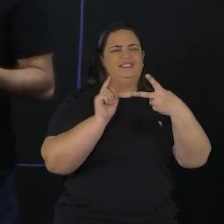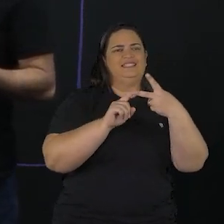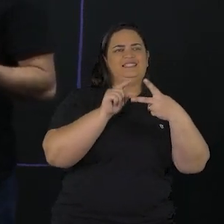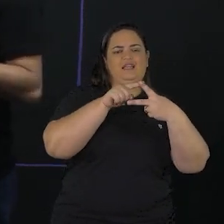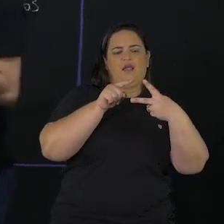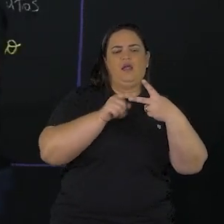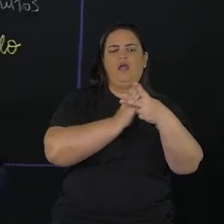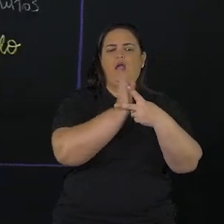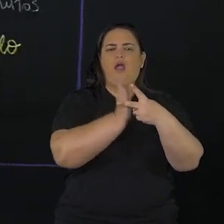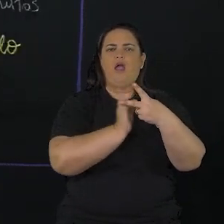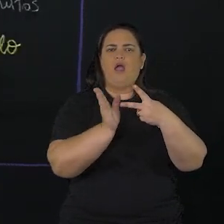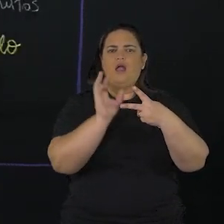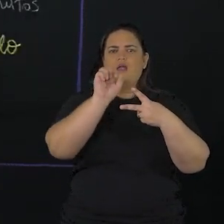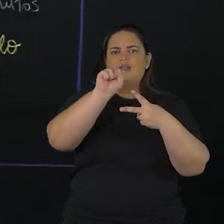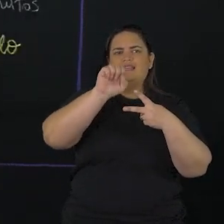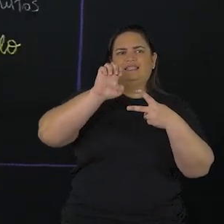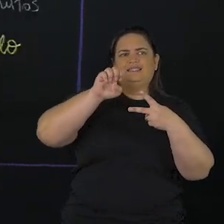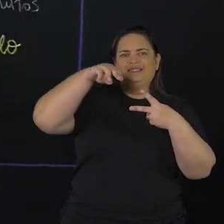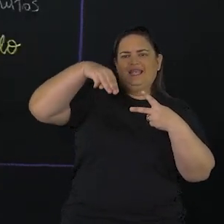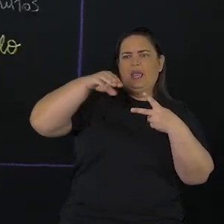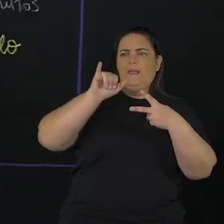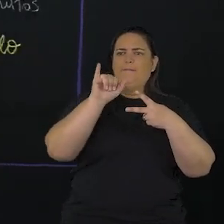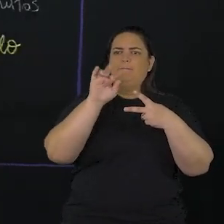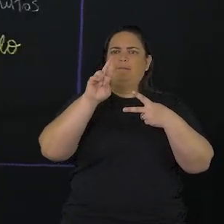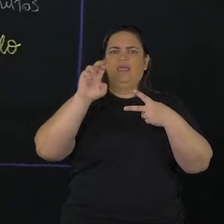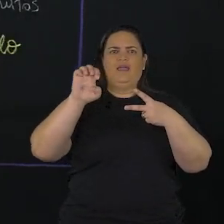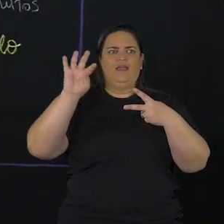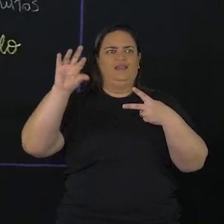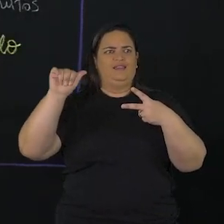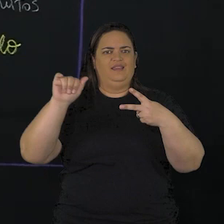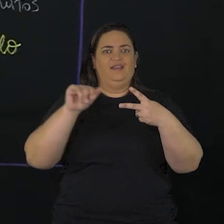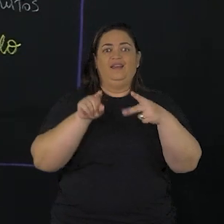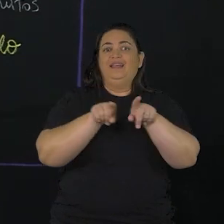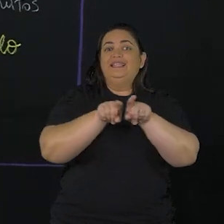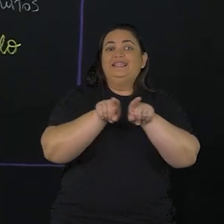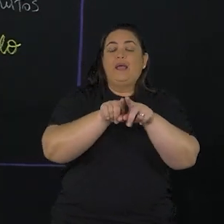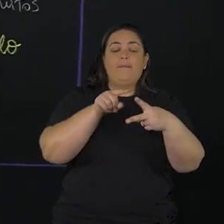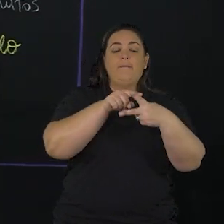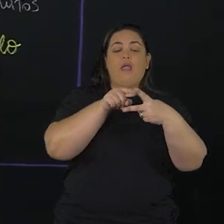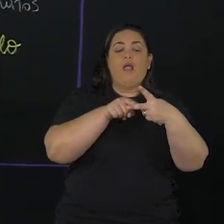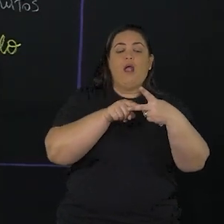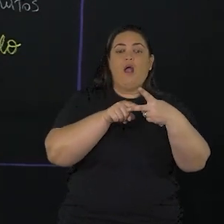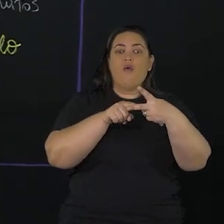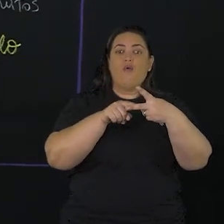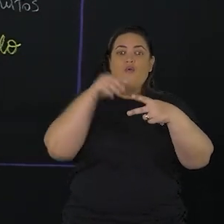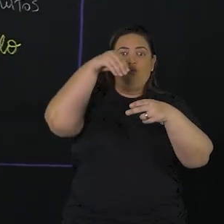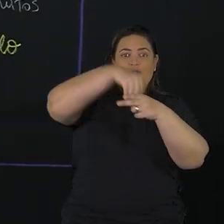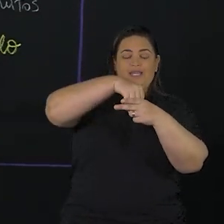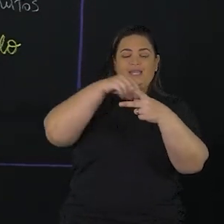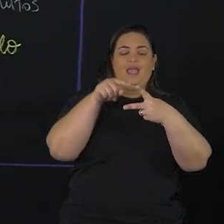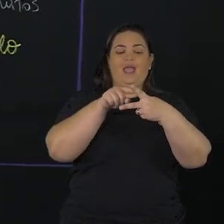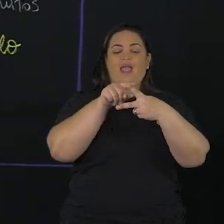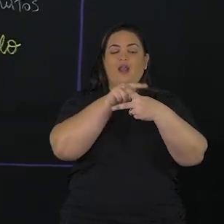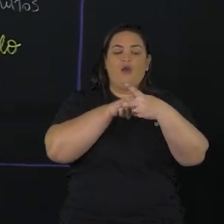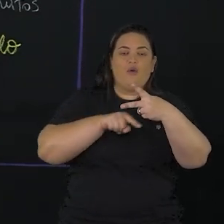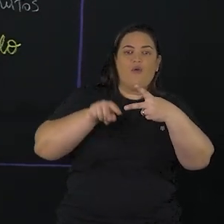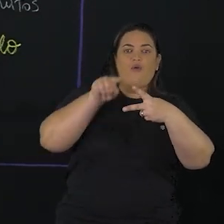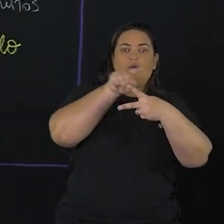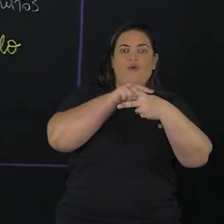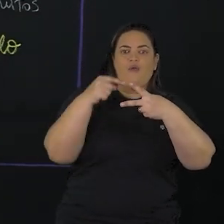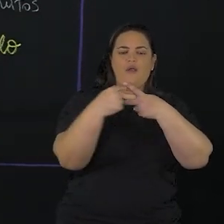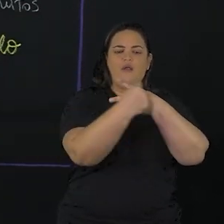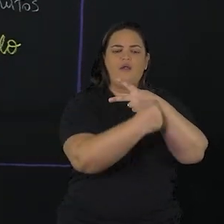formam esse ângulo, bem como o seu ângulo interno e o seu ângulo externo. Lembrando que a